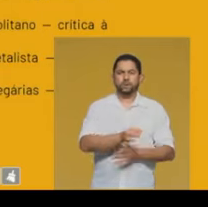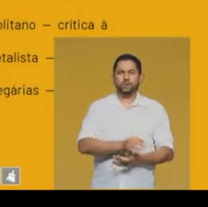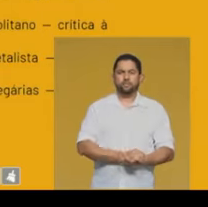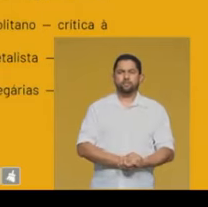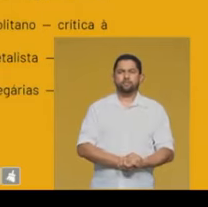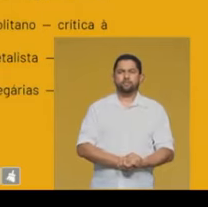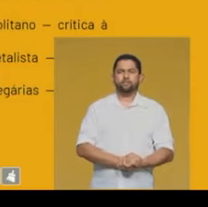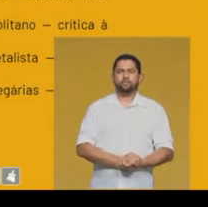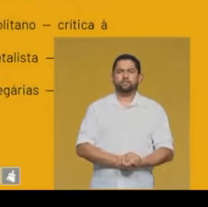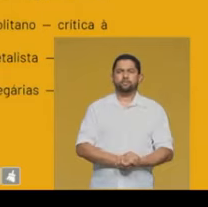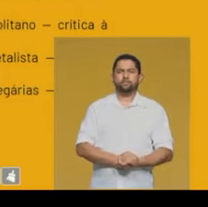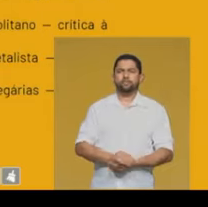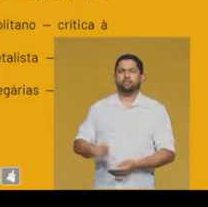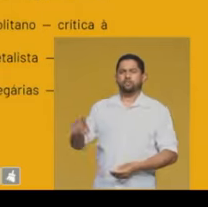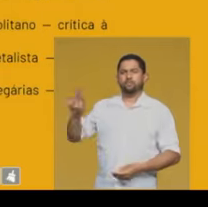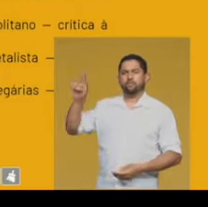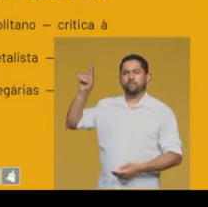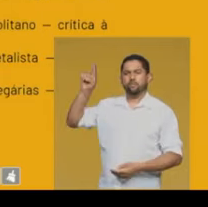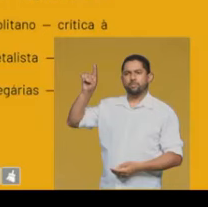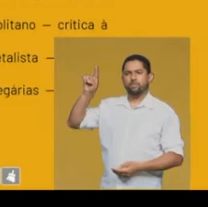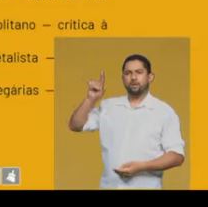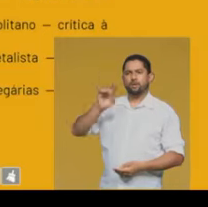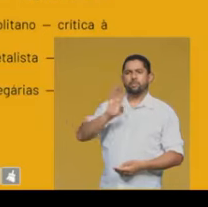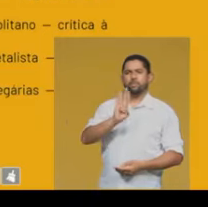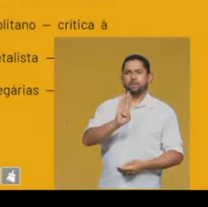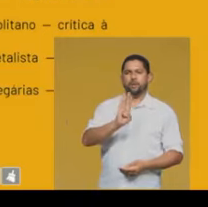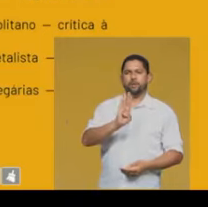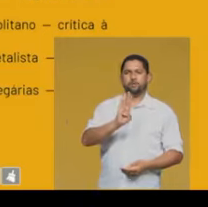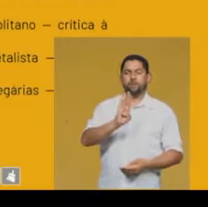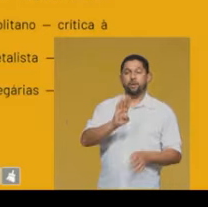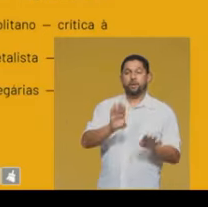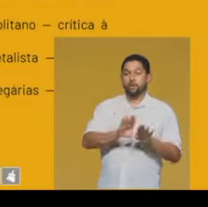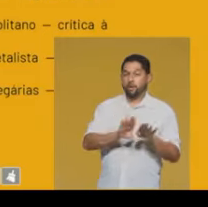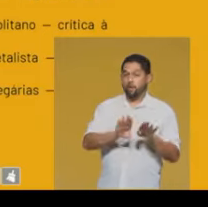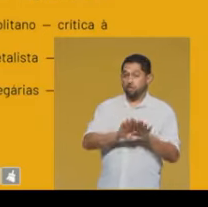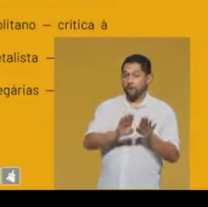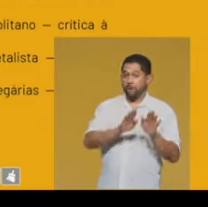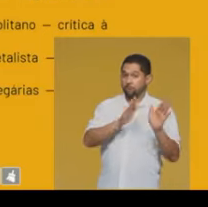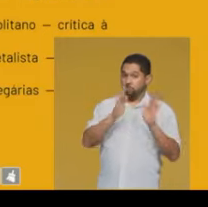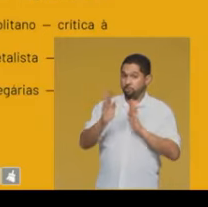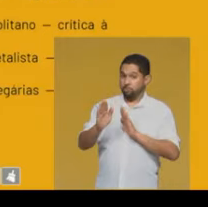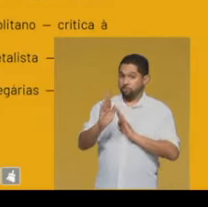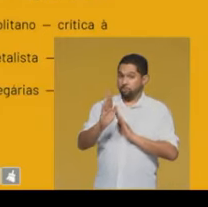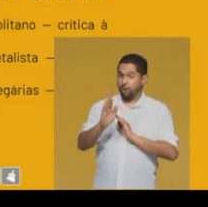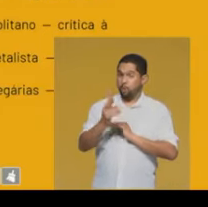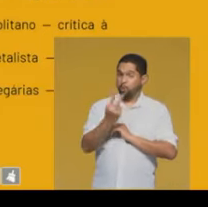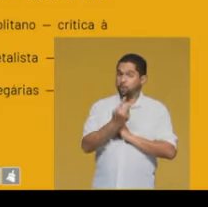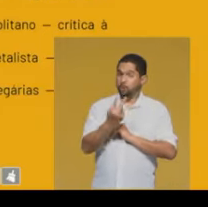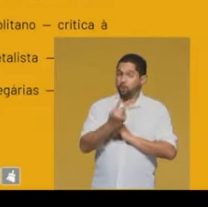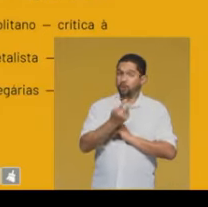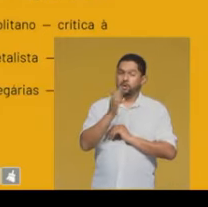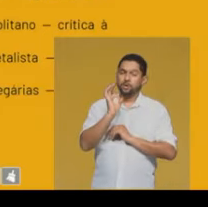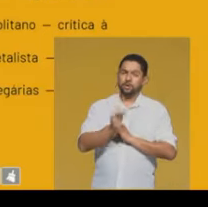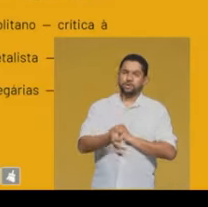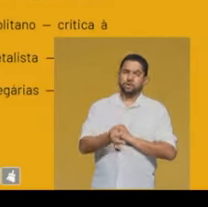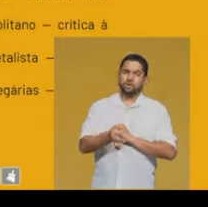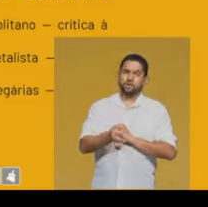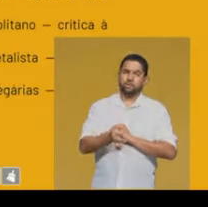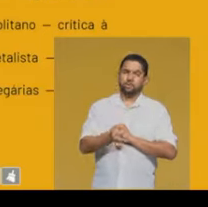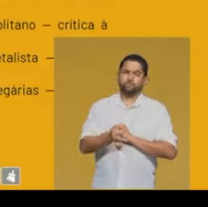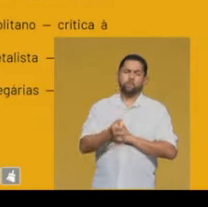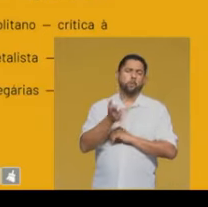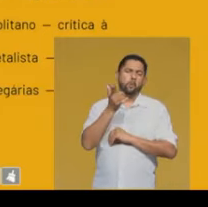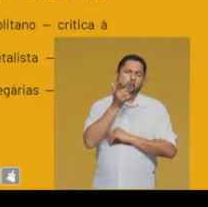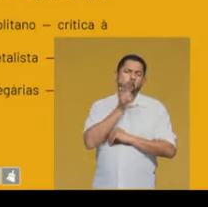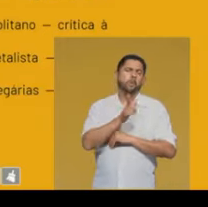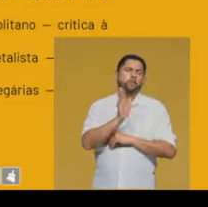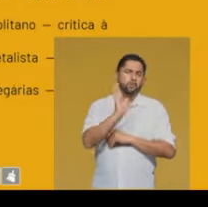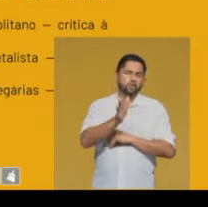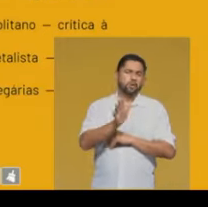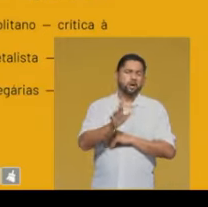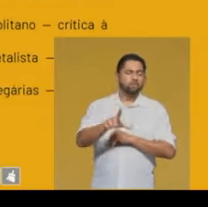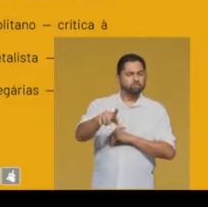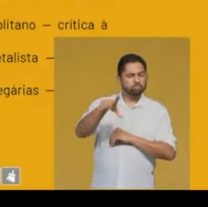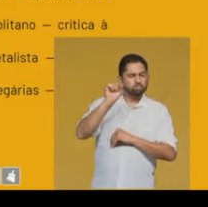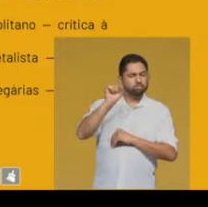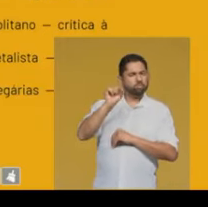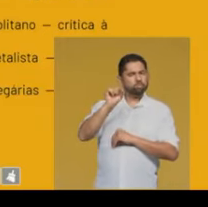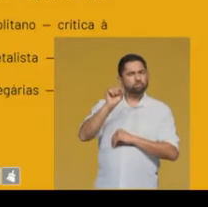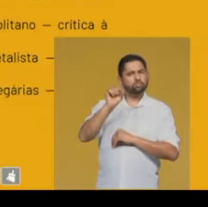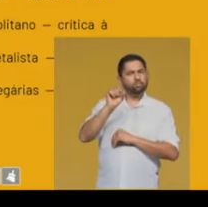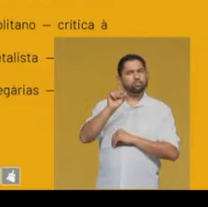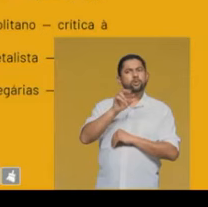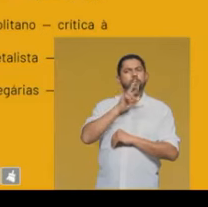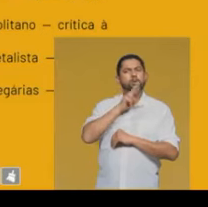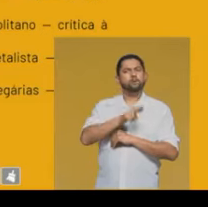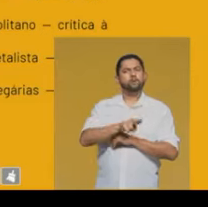de liberalismo? Sim, certo? Então, aqui nós já temos a alternativa.